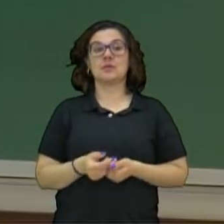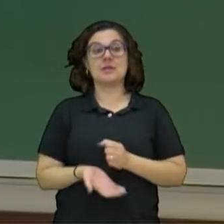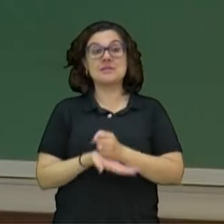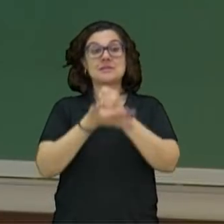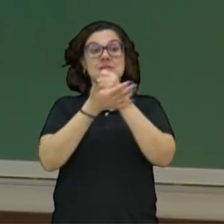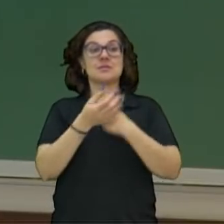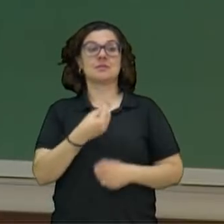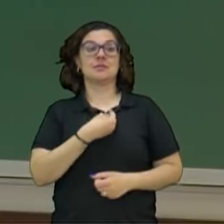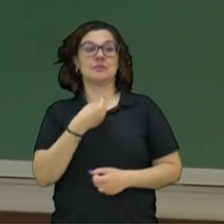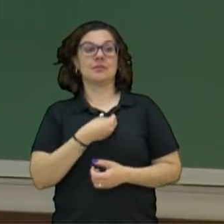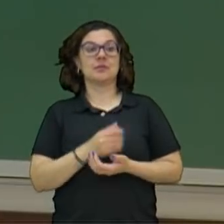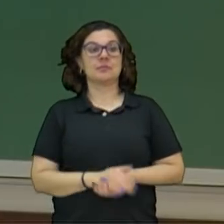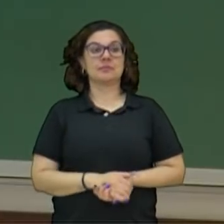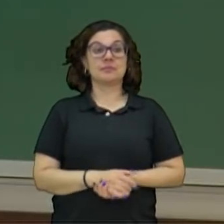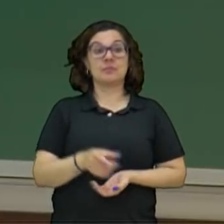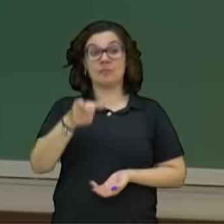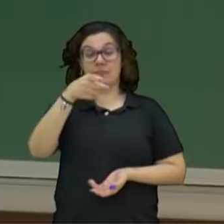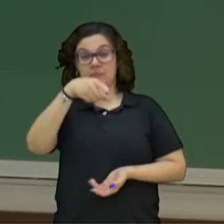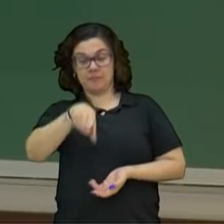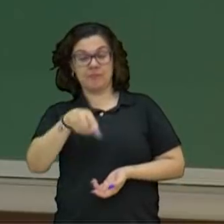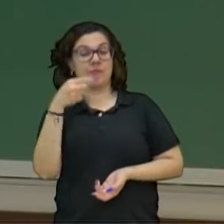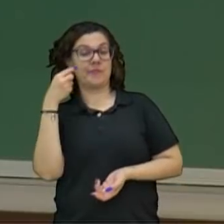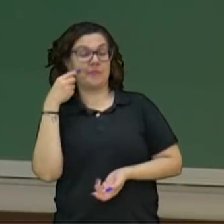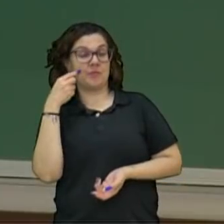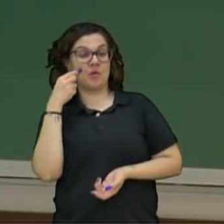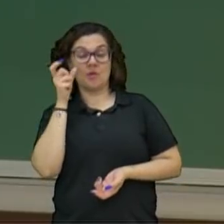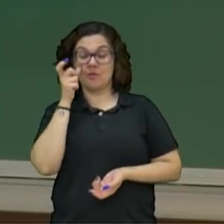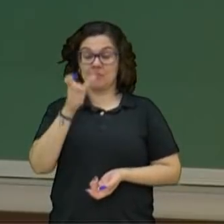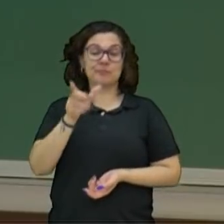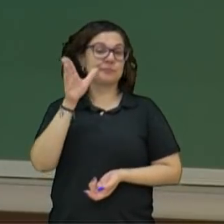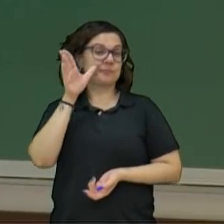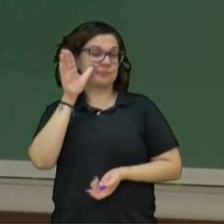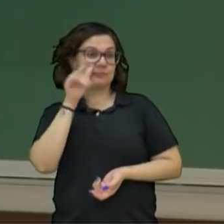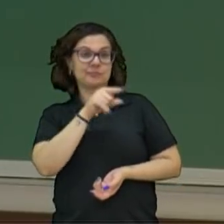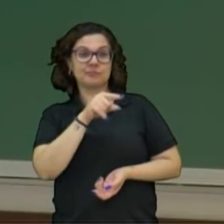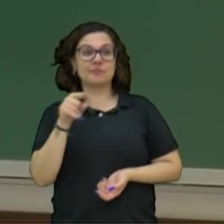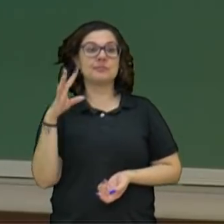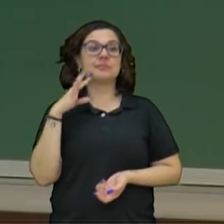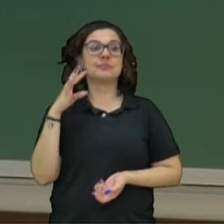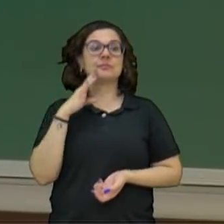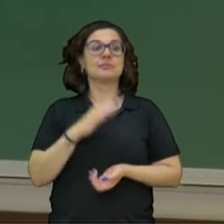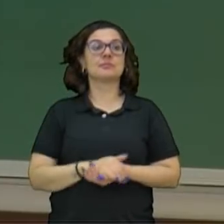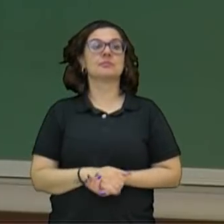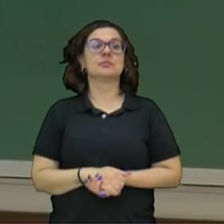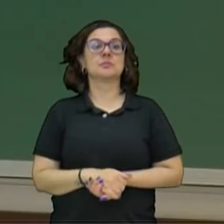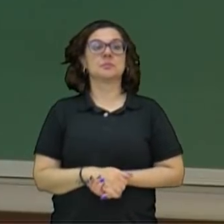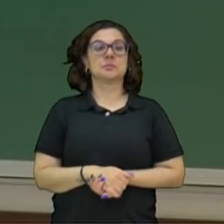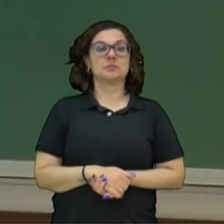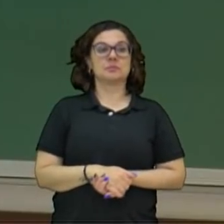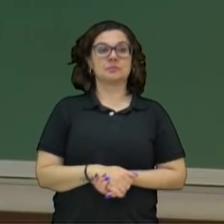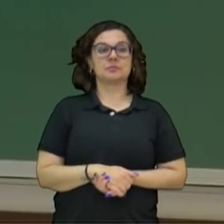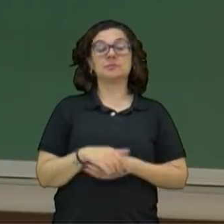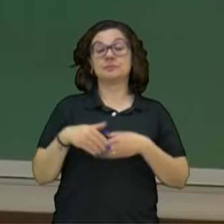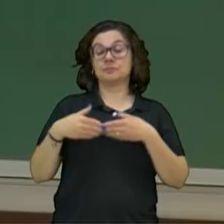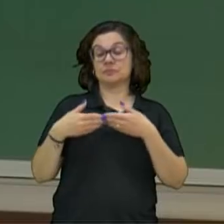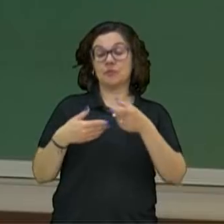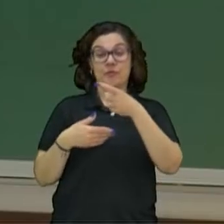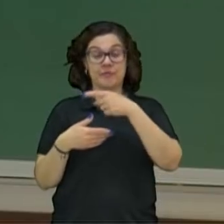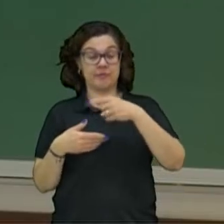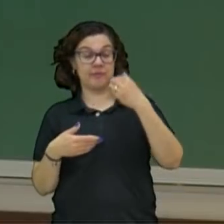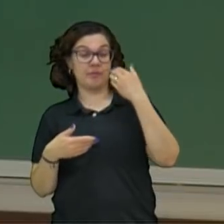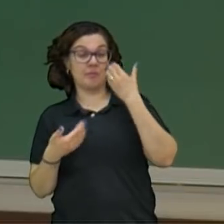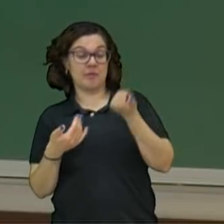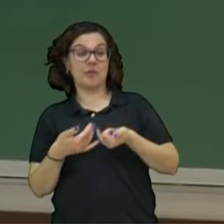vidas, né, em muitas situações. E eu trouxe aqui uma curiosidade que é a respeito aqui da nossa capital do